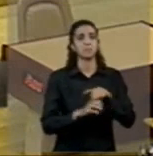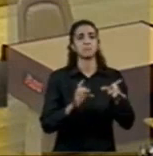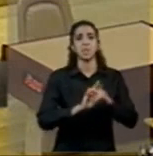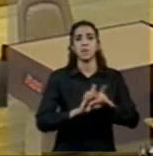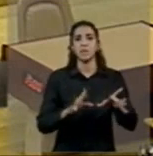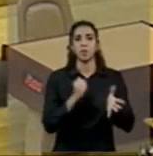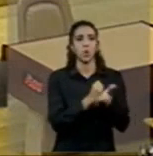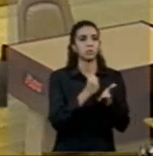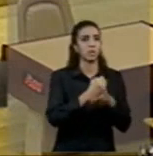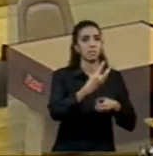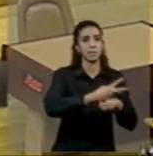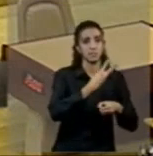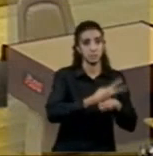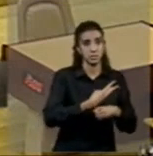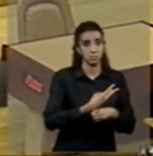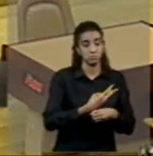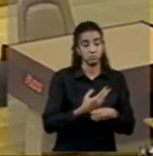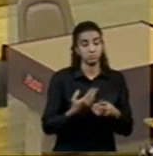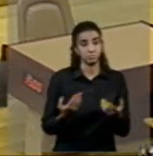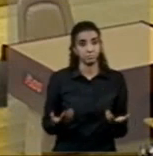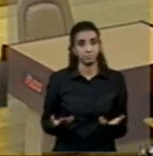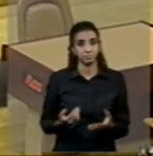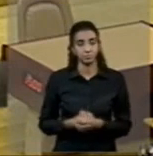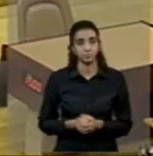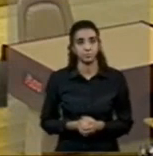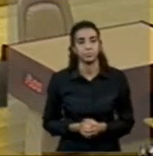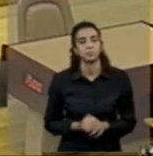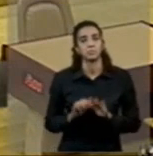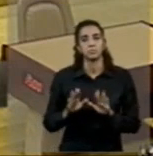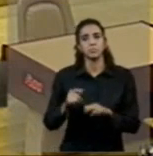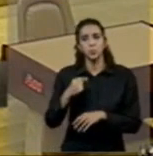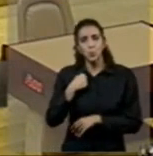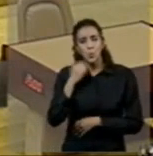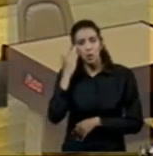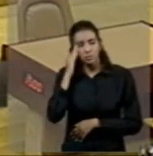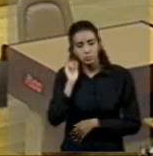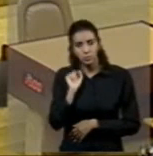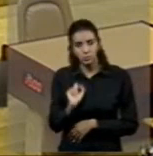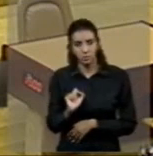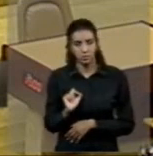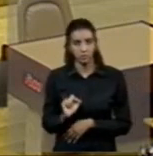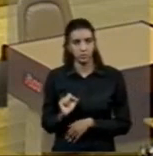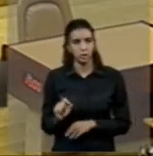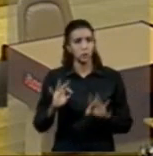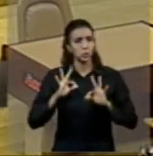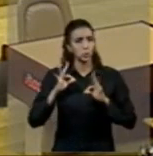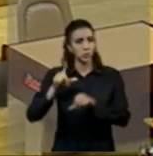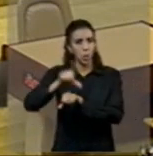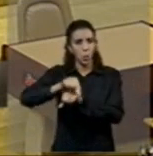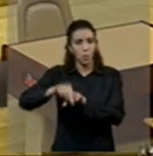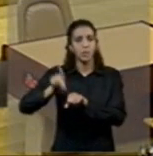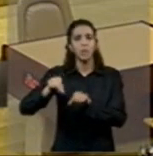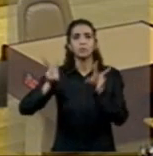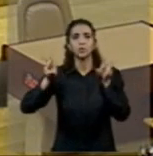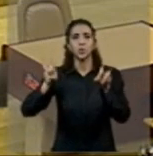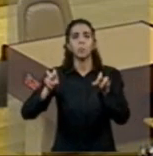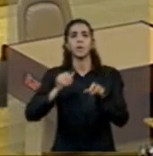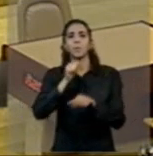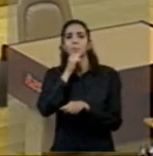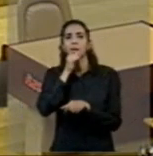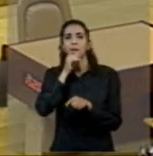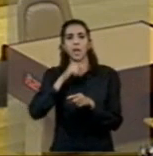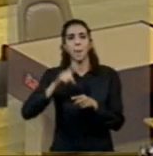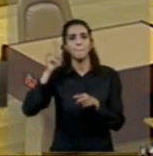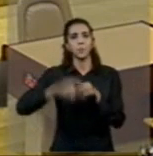empresas terceirizadas. Do que depreendi, todo o argumento centra-se na alegada vedação de concentração